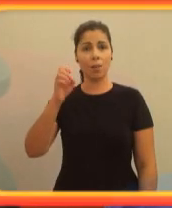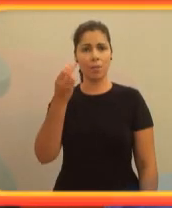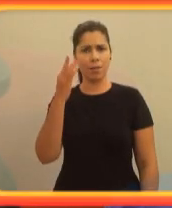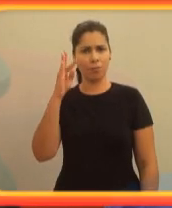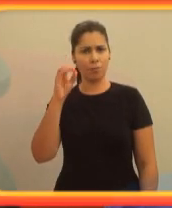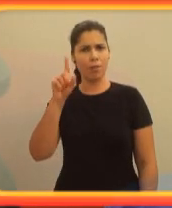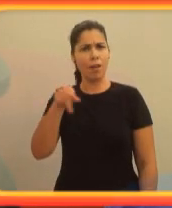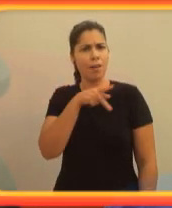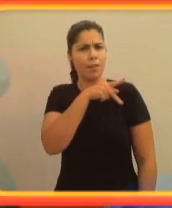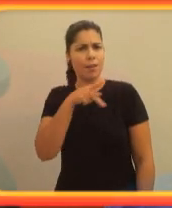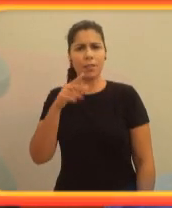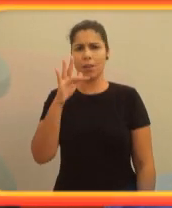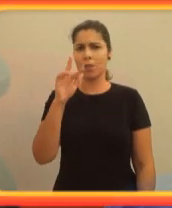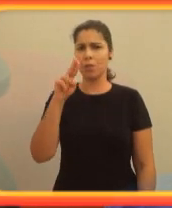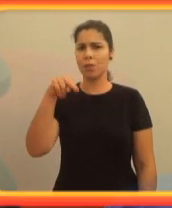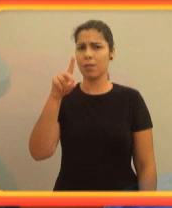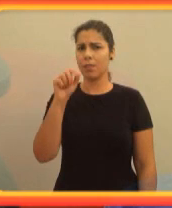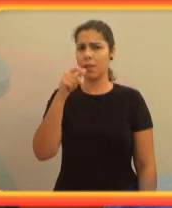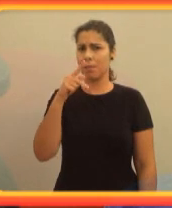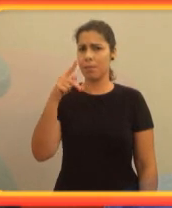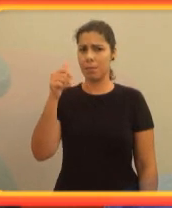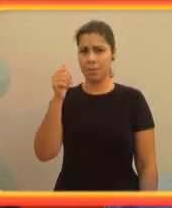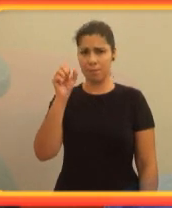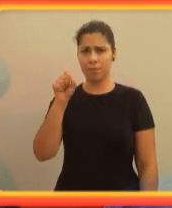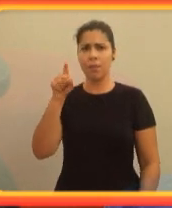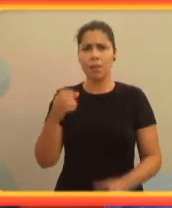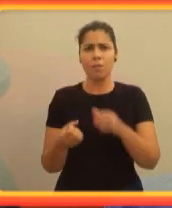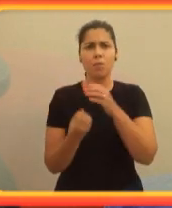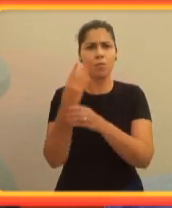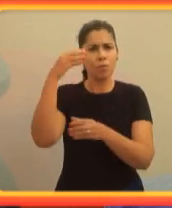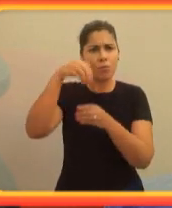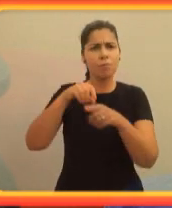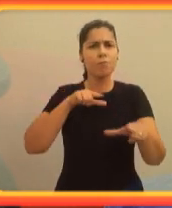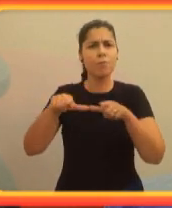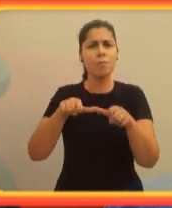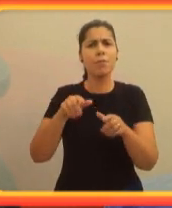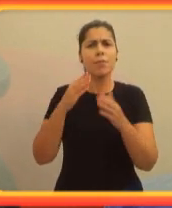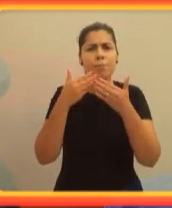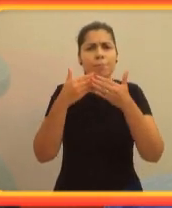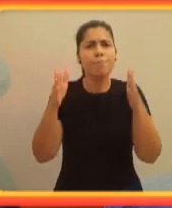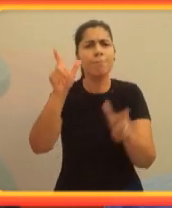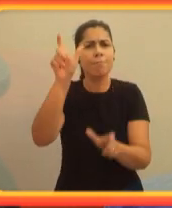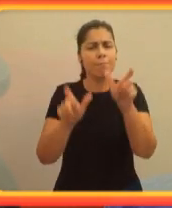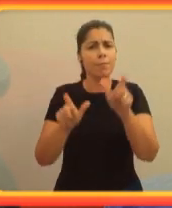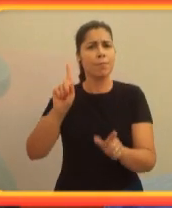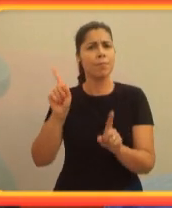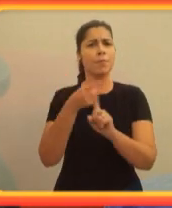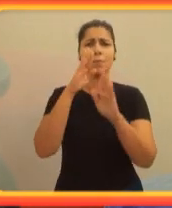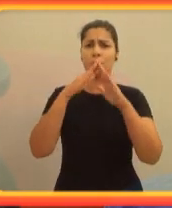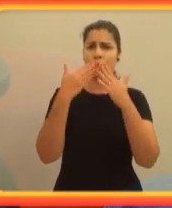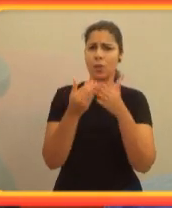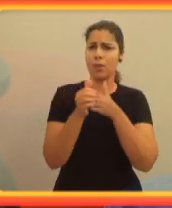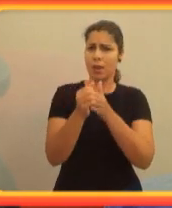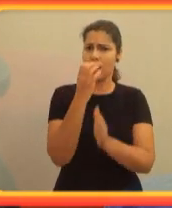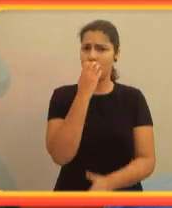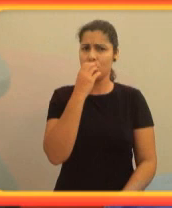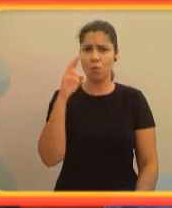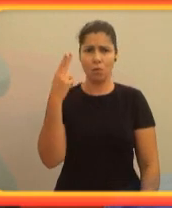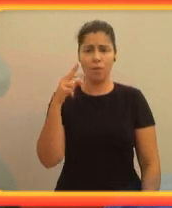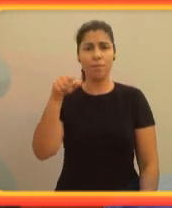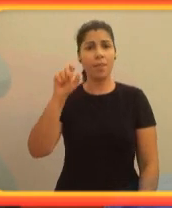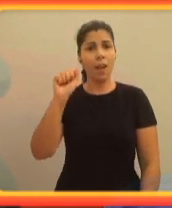Alberto Calganho é presidente da Fundapaz, uma fundação que trabalha para viabilizar a primeira escola de cães-guia do